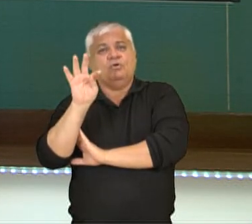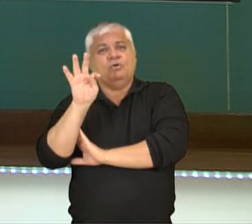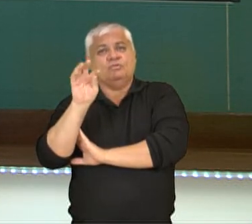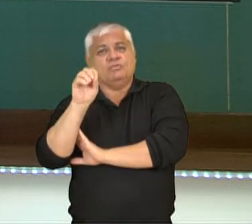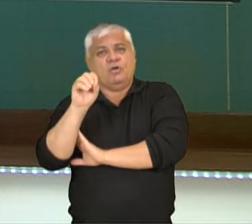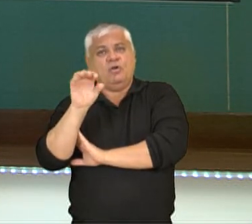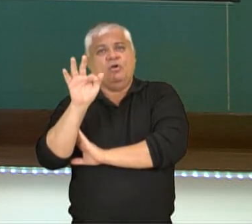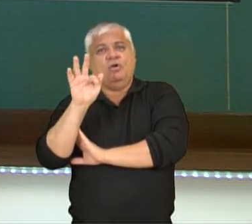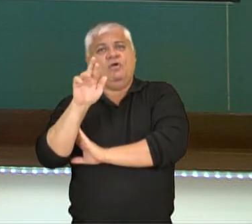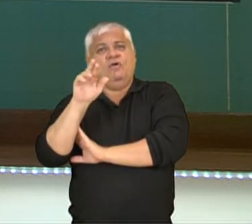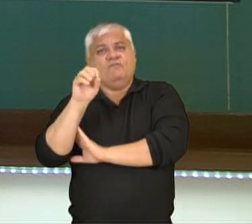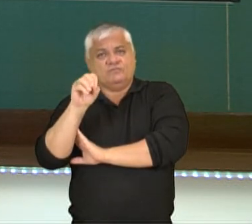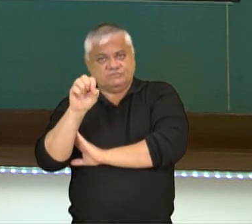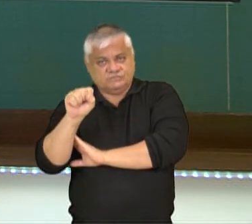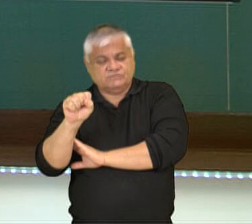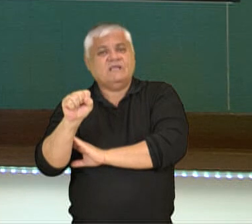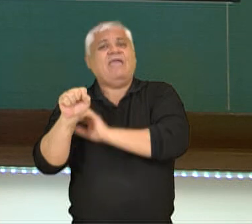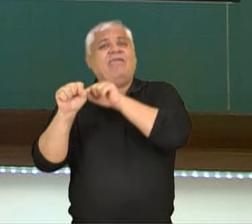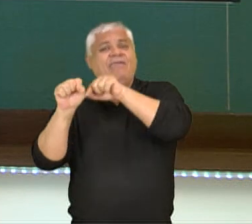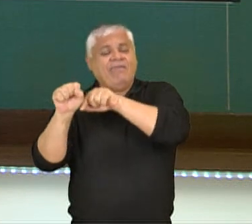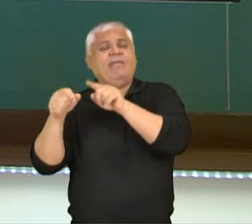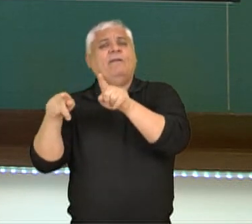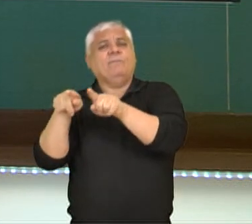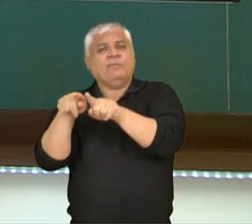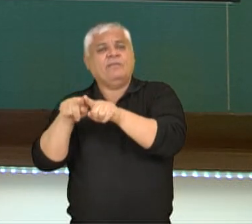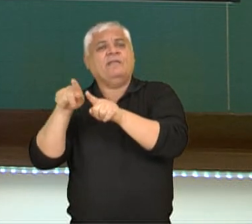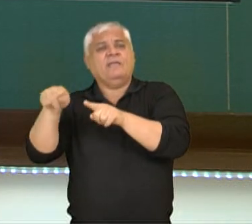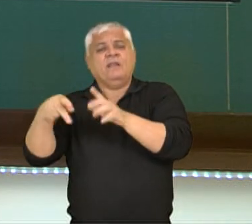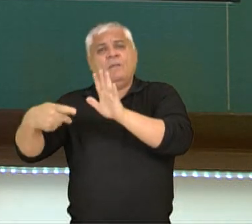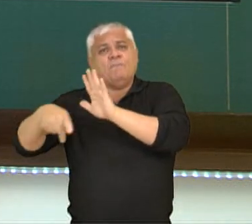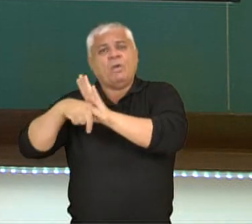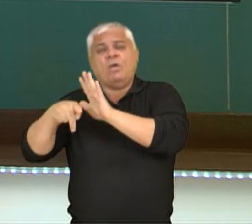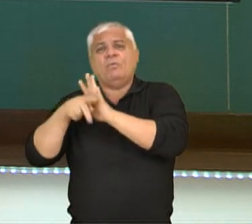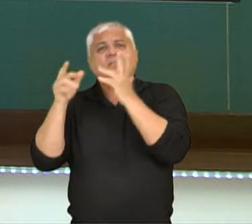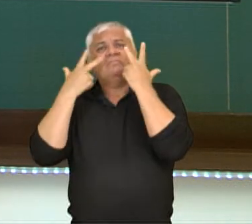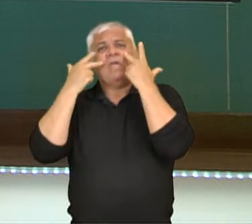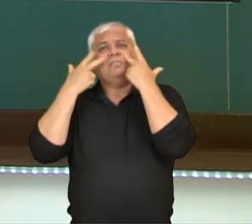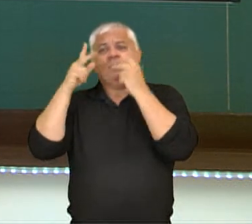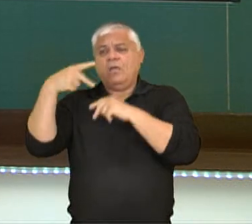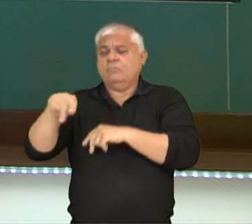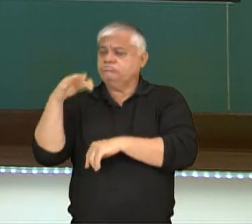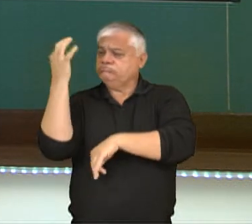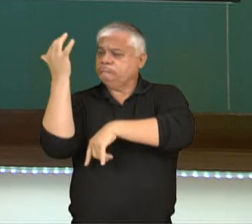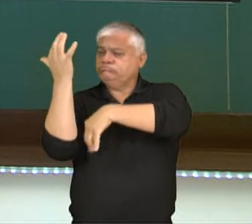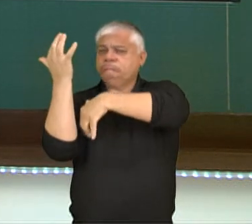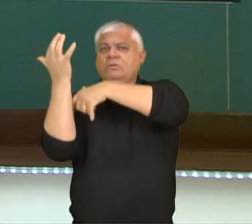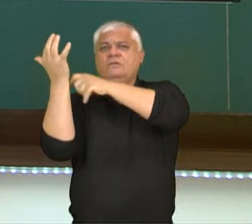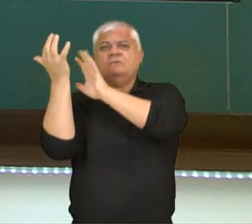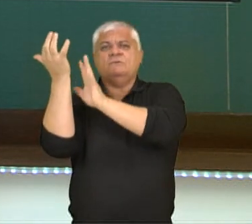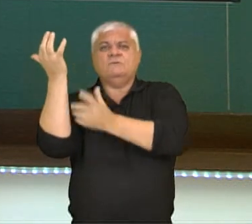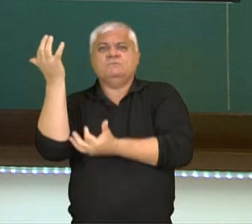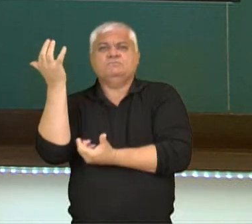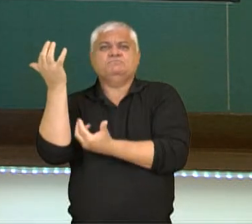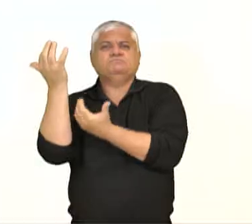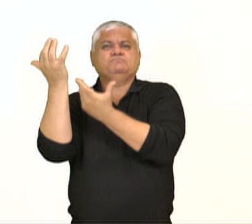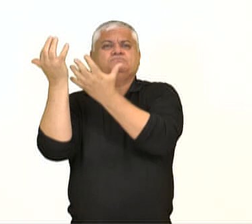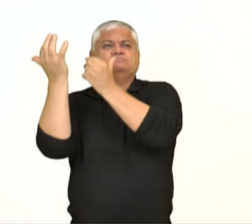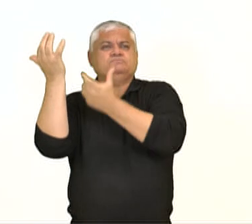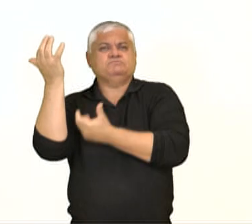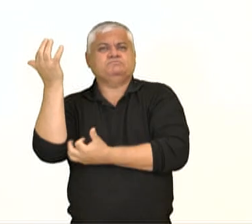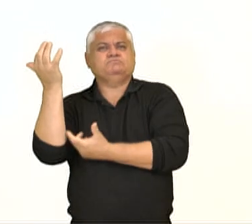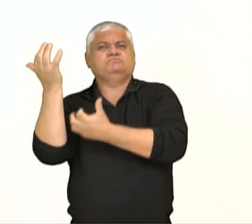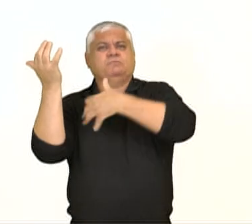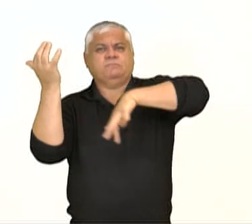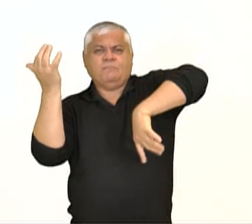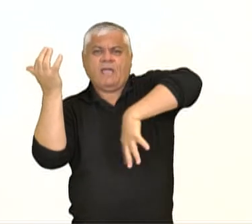né? São organismos autotróficos exatamente por produzir o próprio alimento. Eles têm essa capacidade.